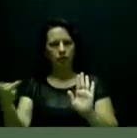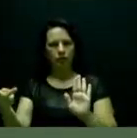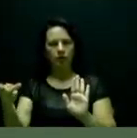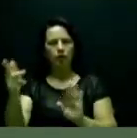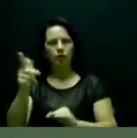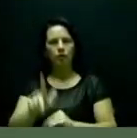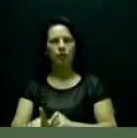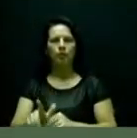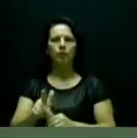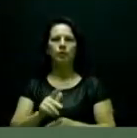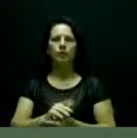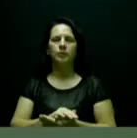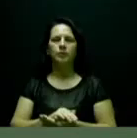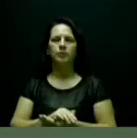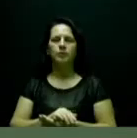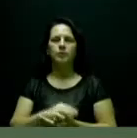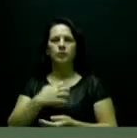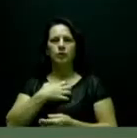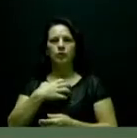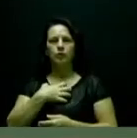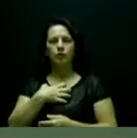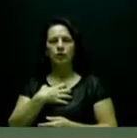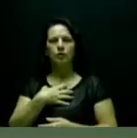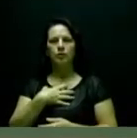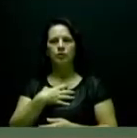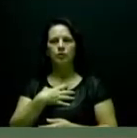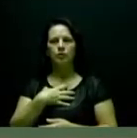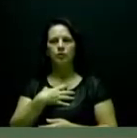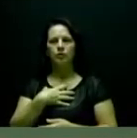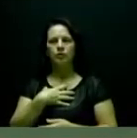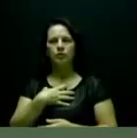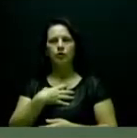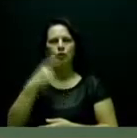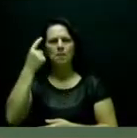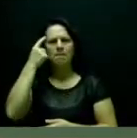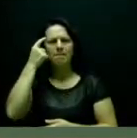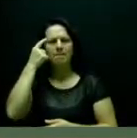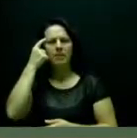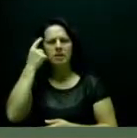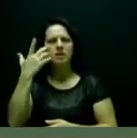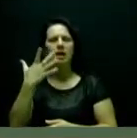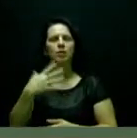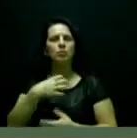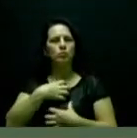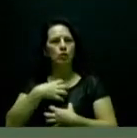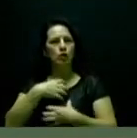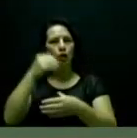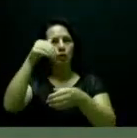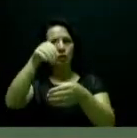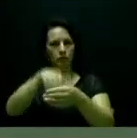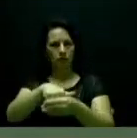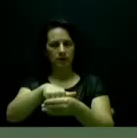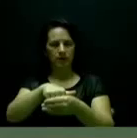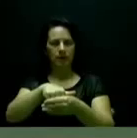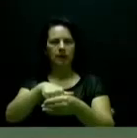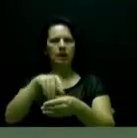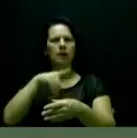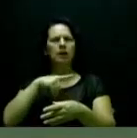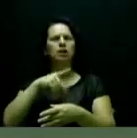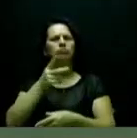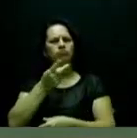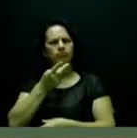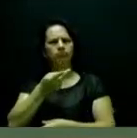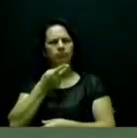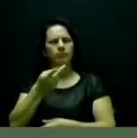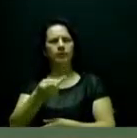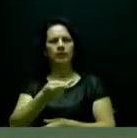vez minha forma de agir, minha forma de pensar e a minha forma de votar. Tenho sempre dito